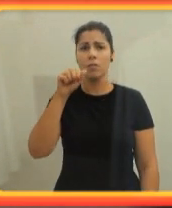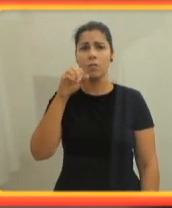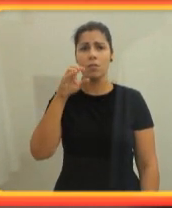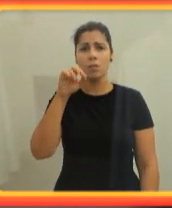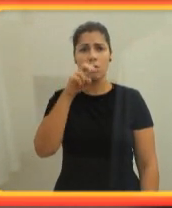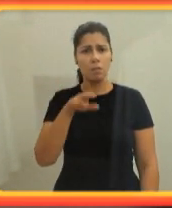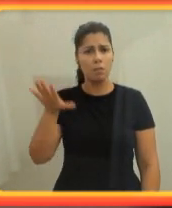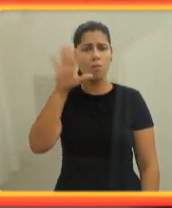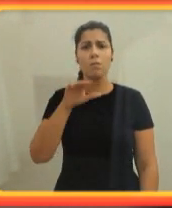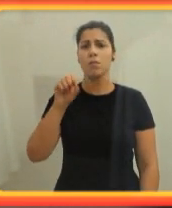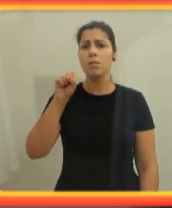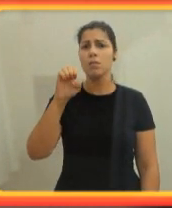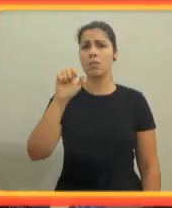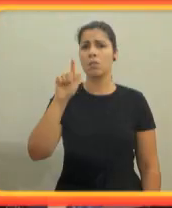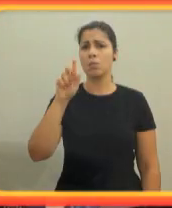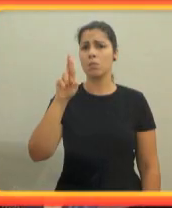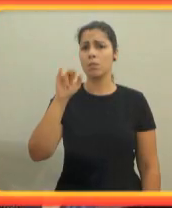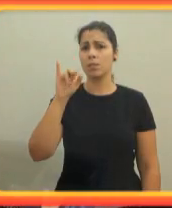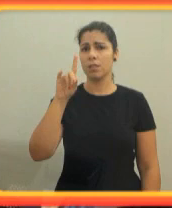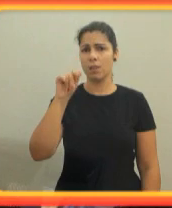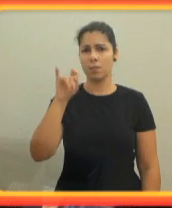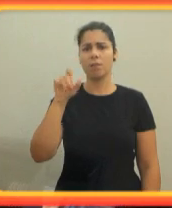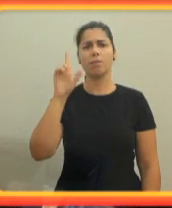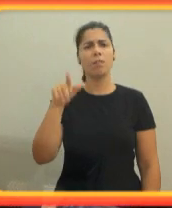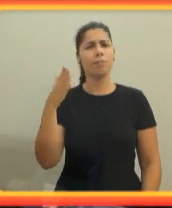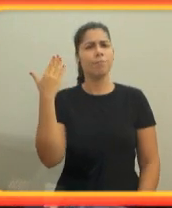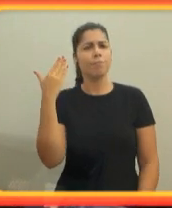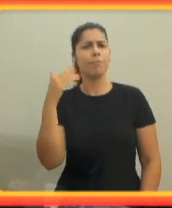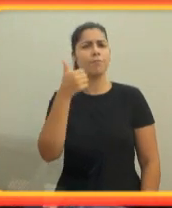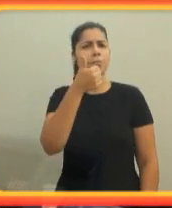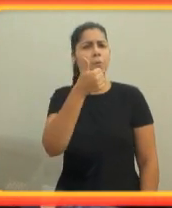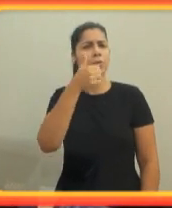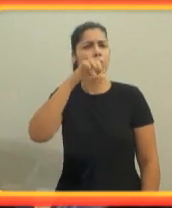a União Nacional de Seguridade.